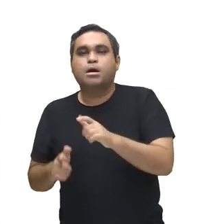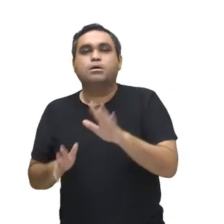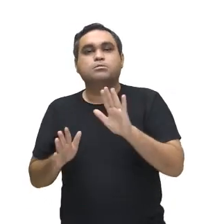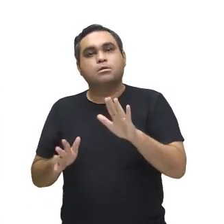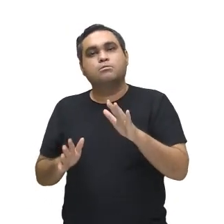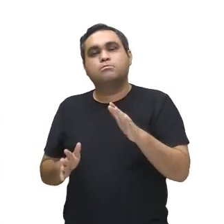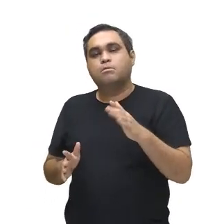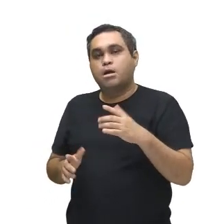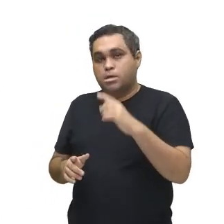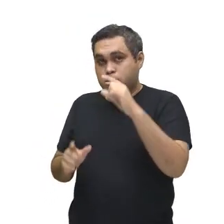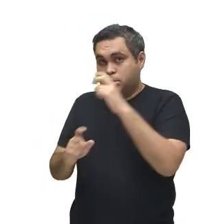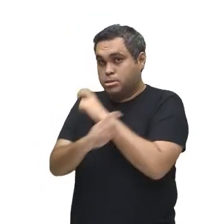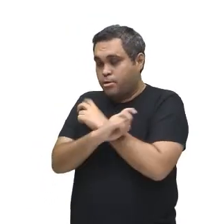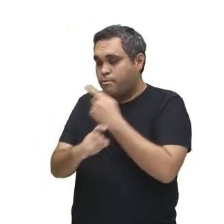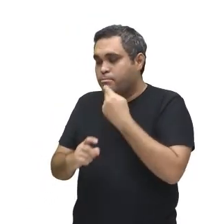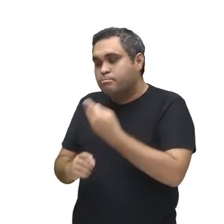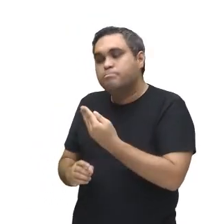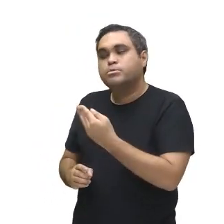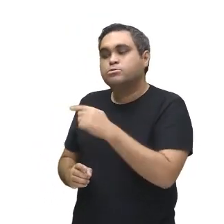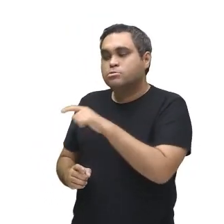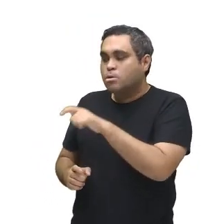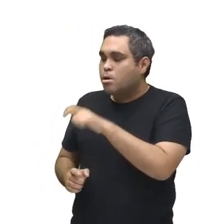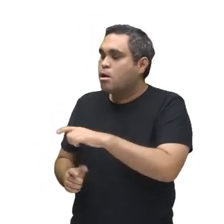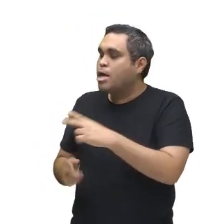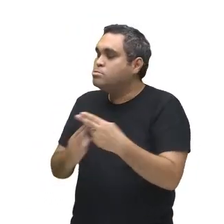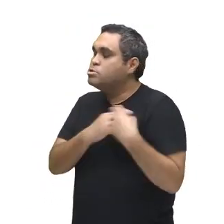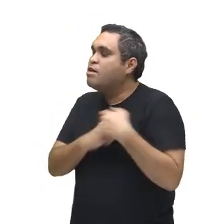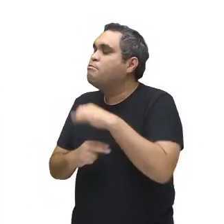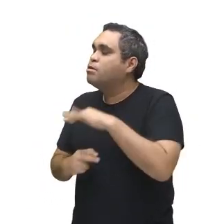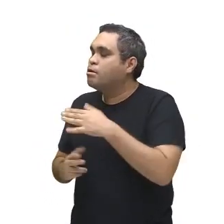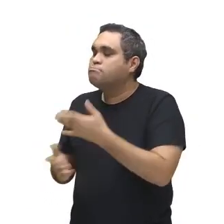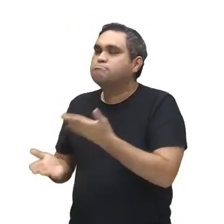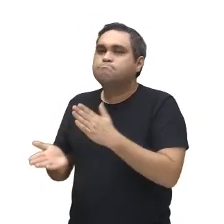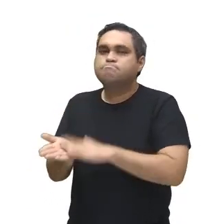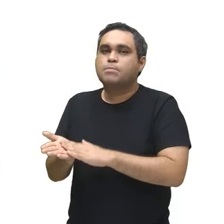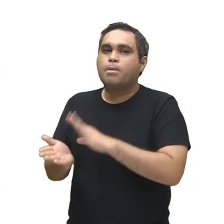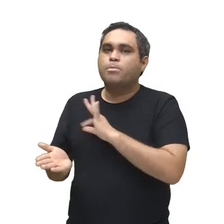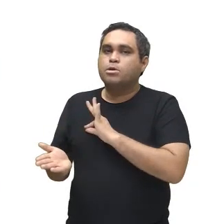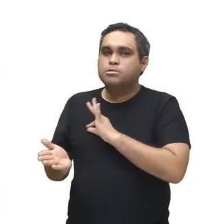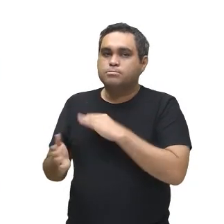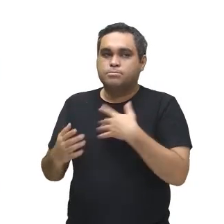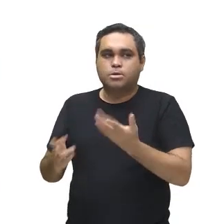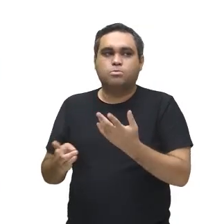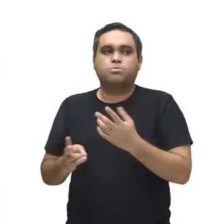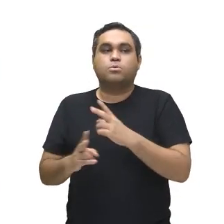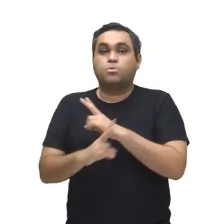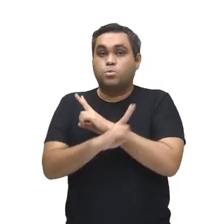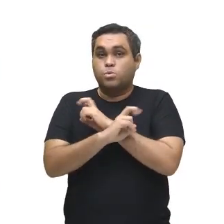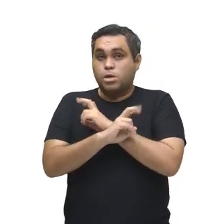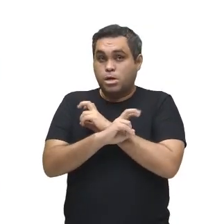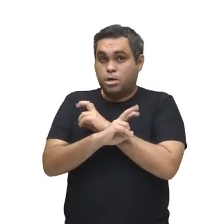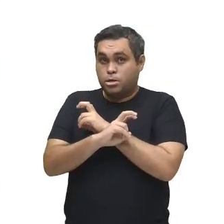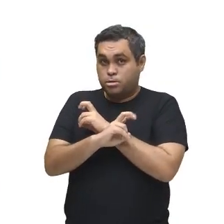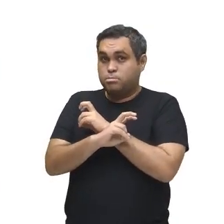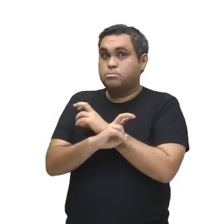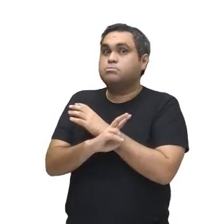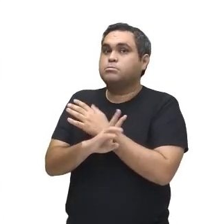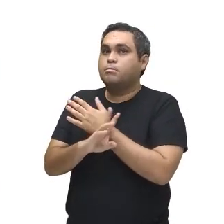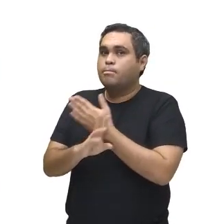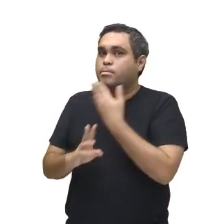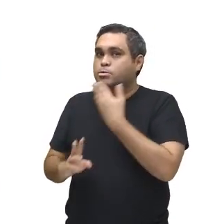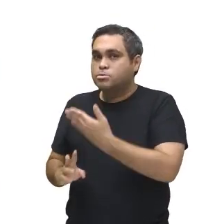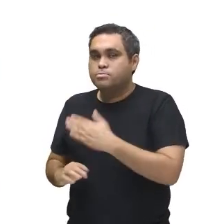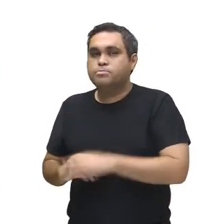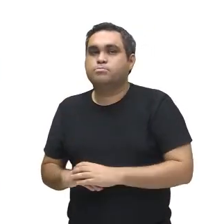não aconteceu pelo tempo estipulado pelo Império Austro-Húngaro, esse império declarou guerra à Sérvia. Como a Sérvia tinha